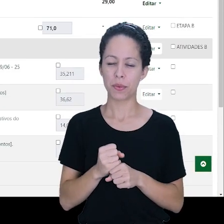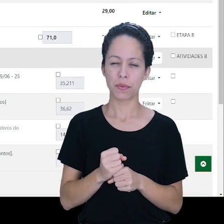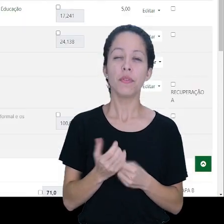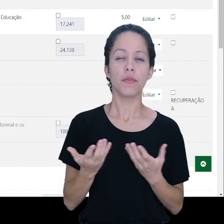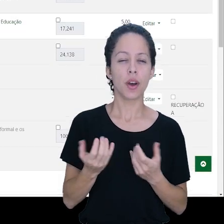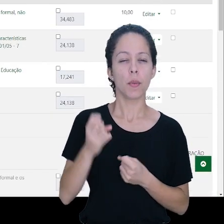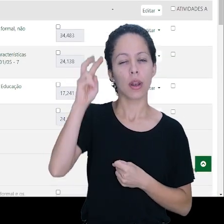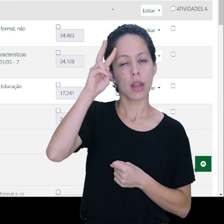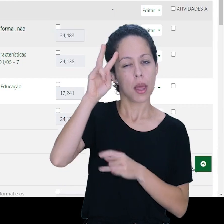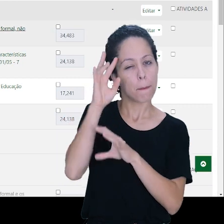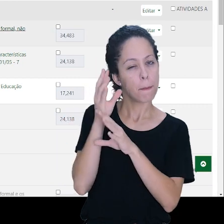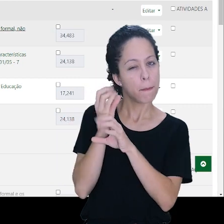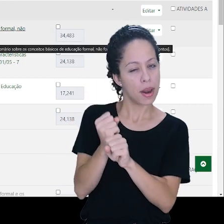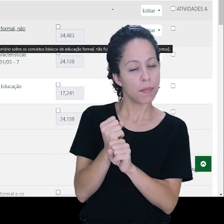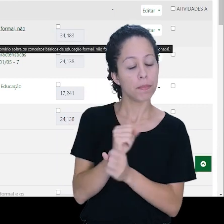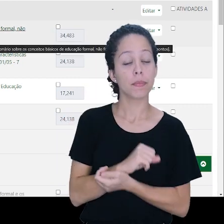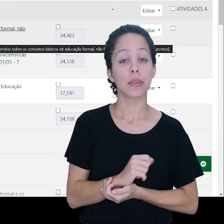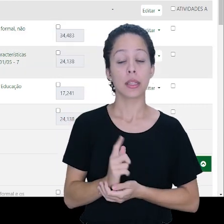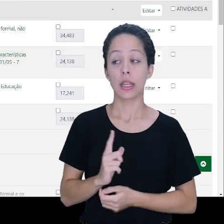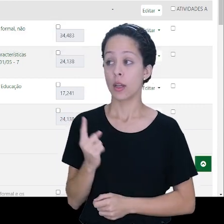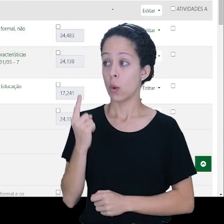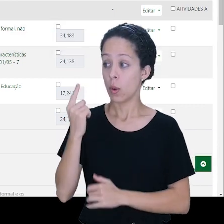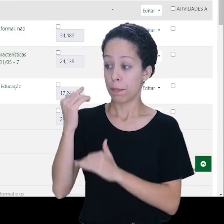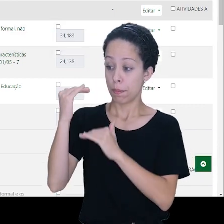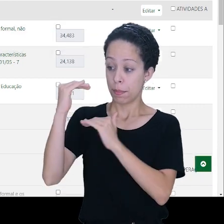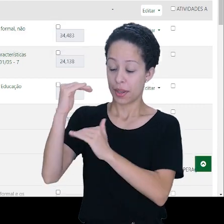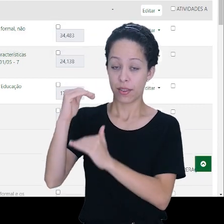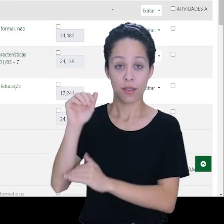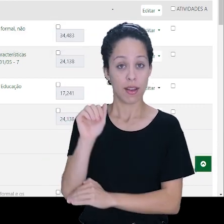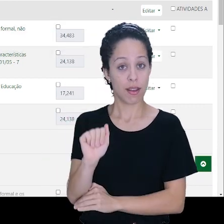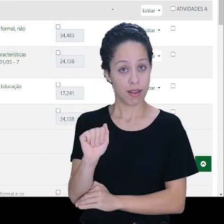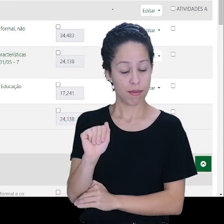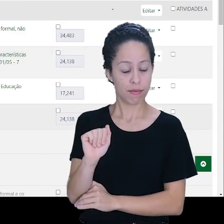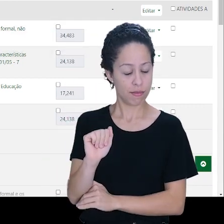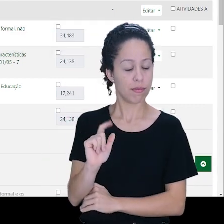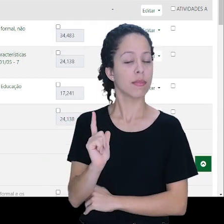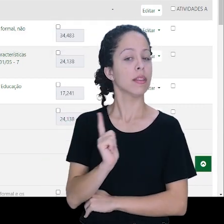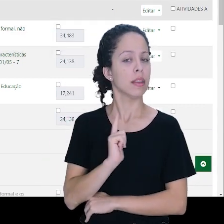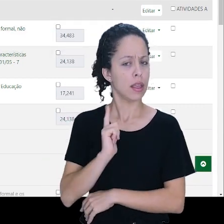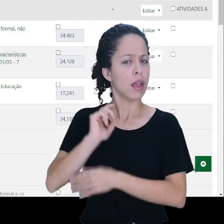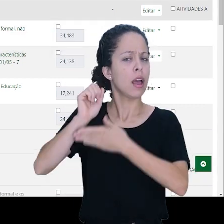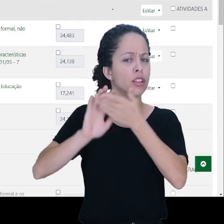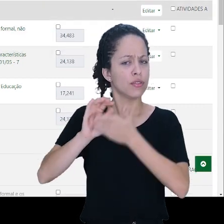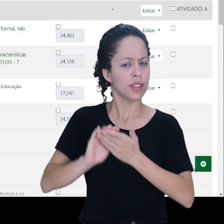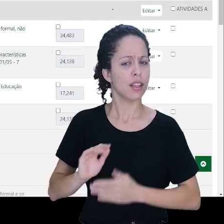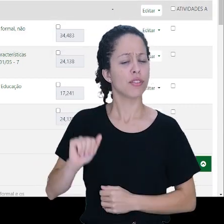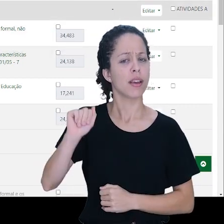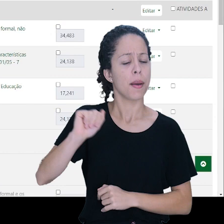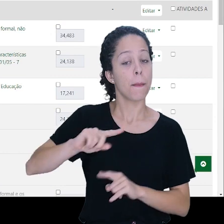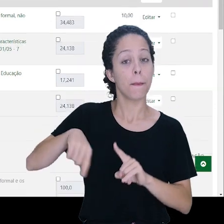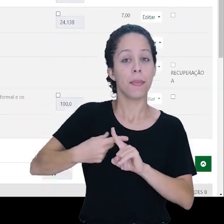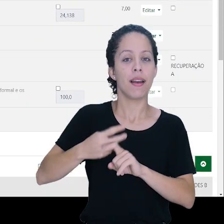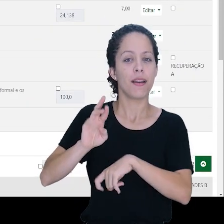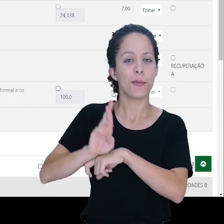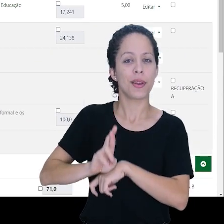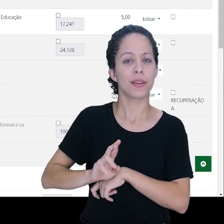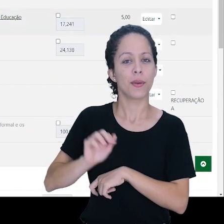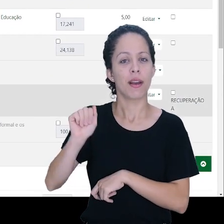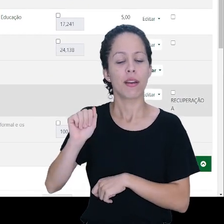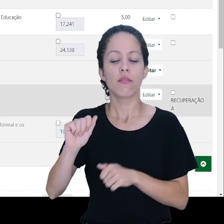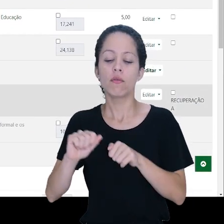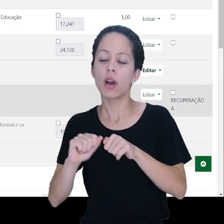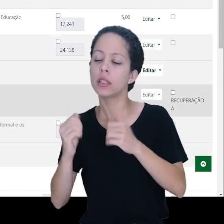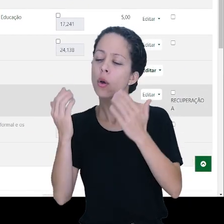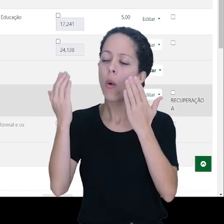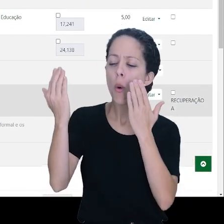Nós temos agora vamos só revisar uma etapa a não é mesmo que tem as atividades a